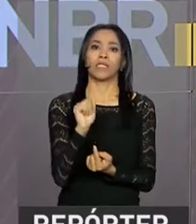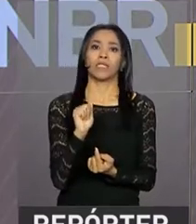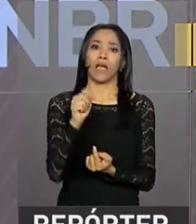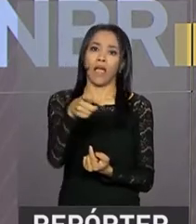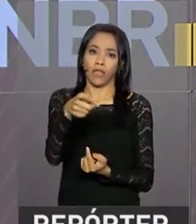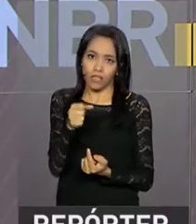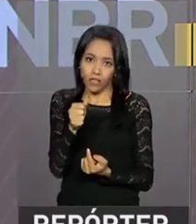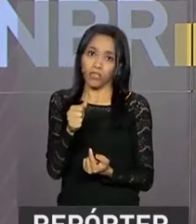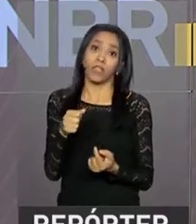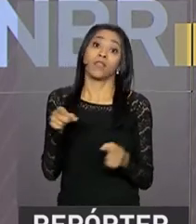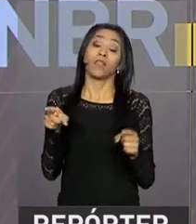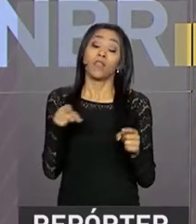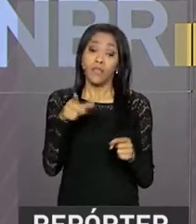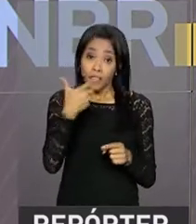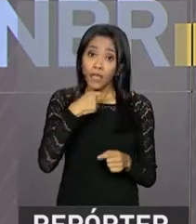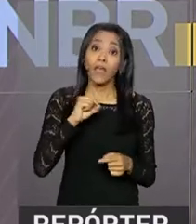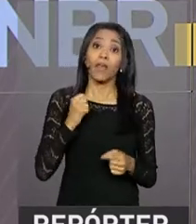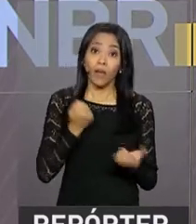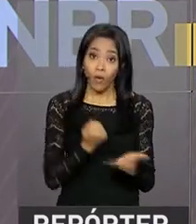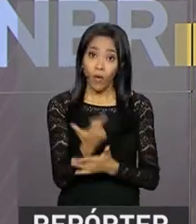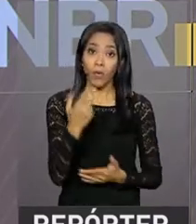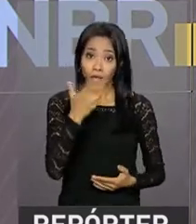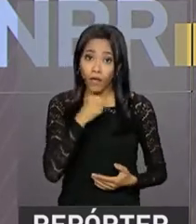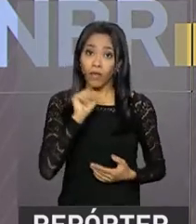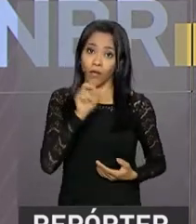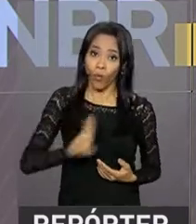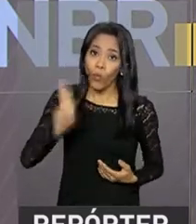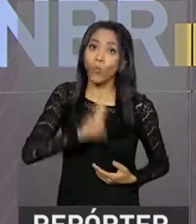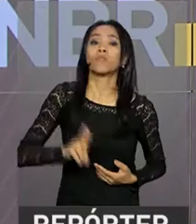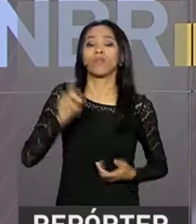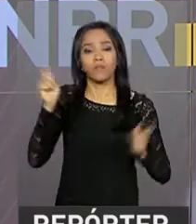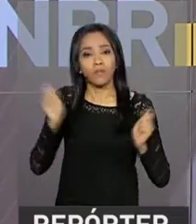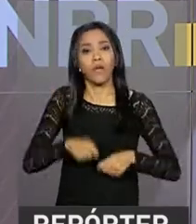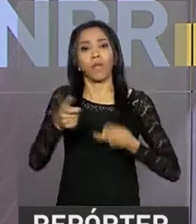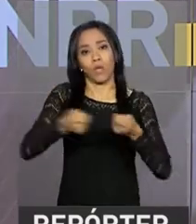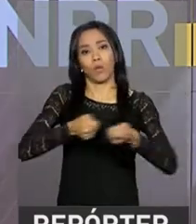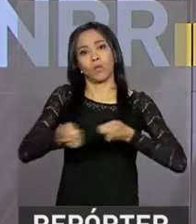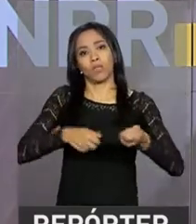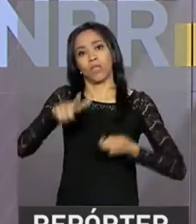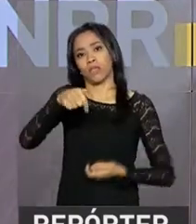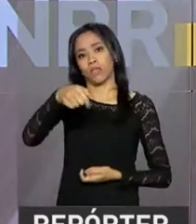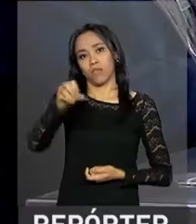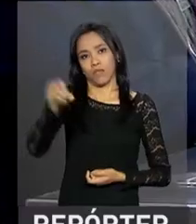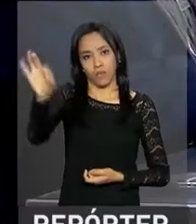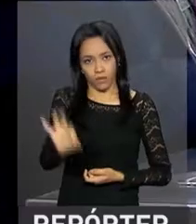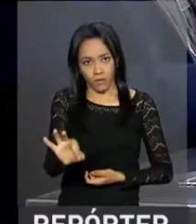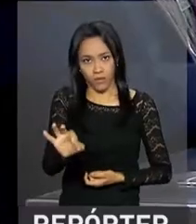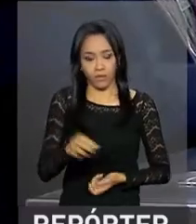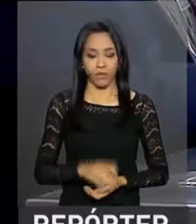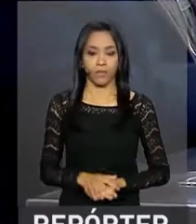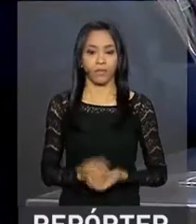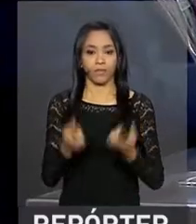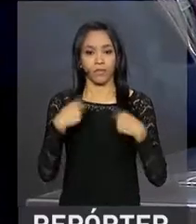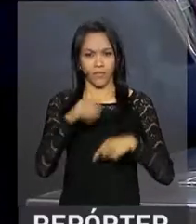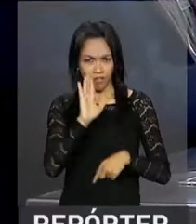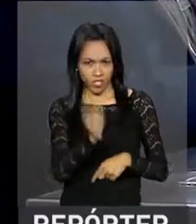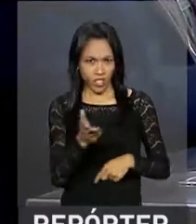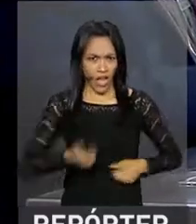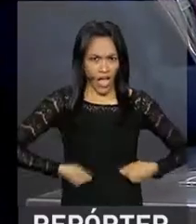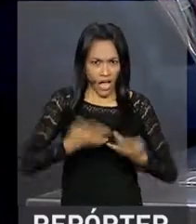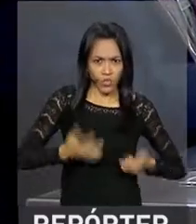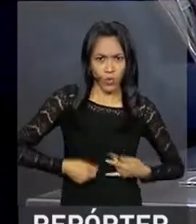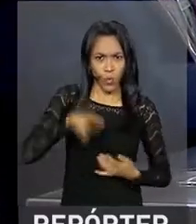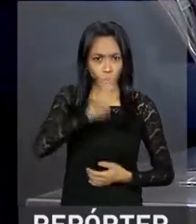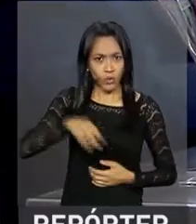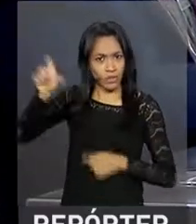e o consumidor pode economizar até 70% você já gastou demais no